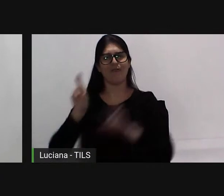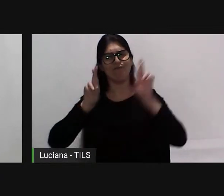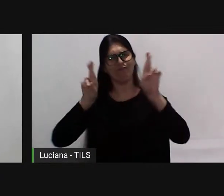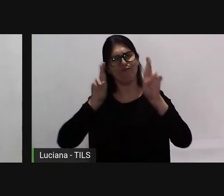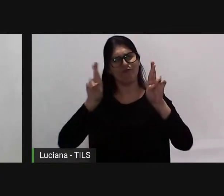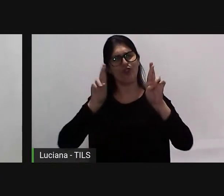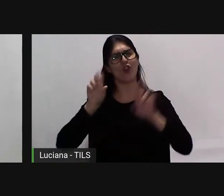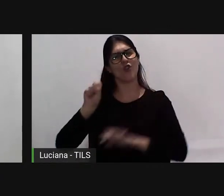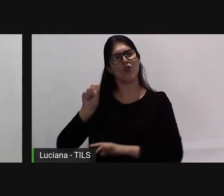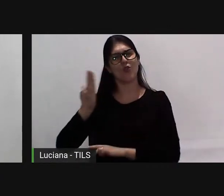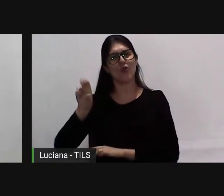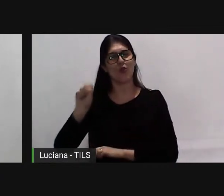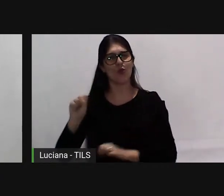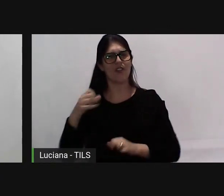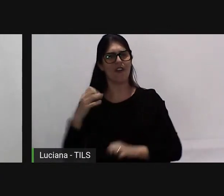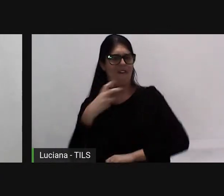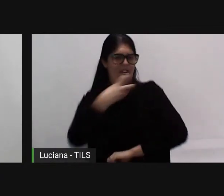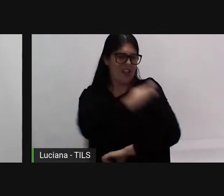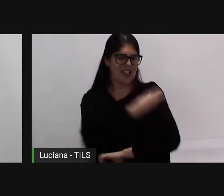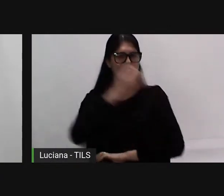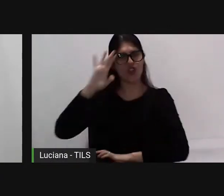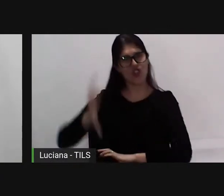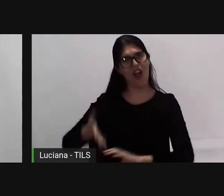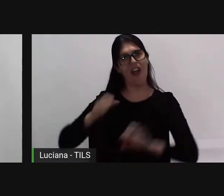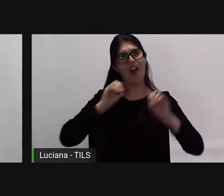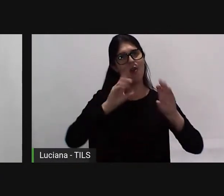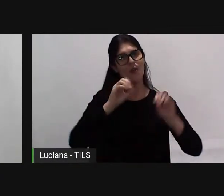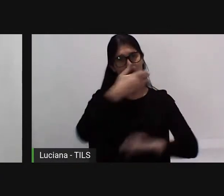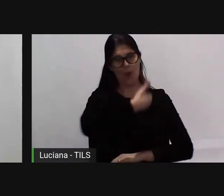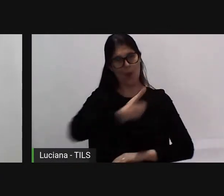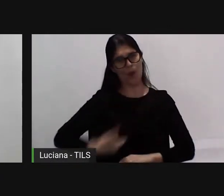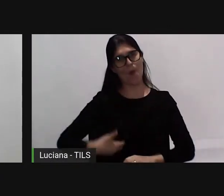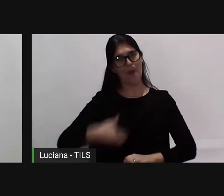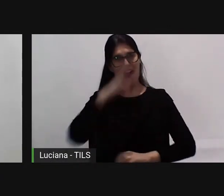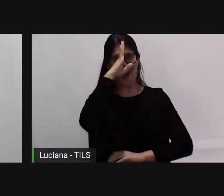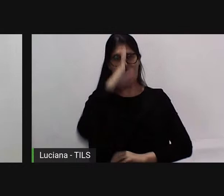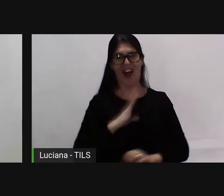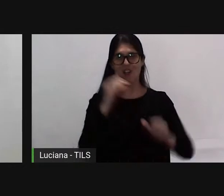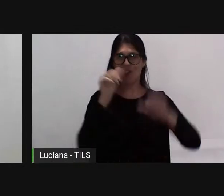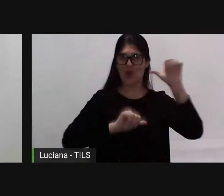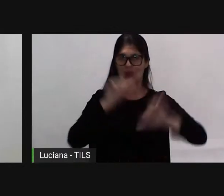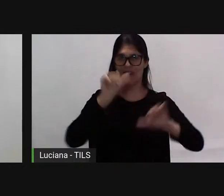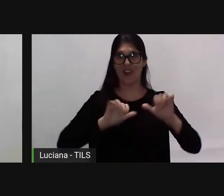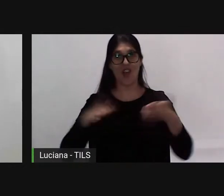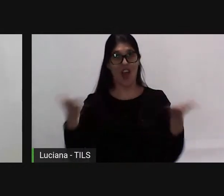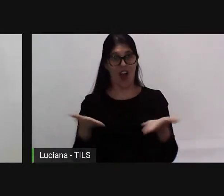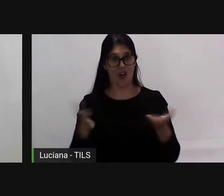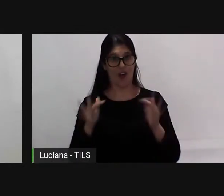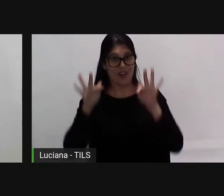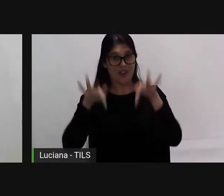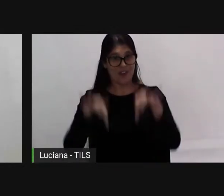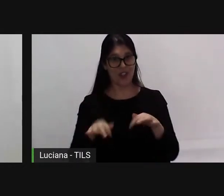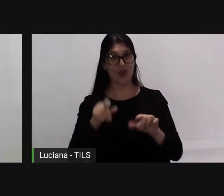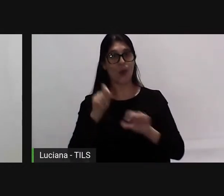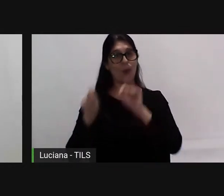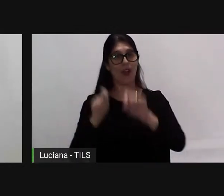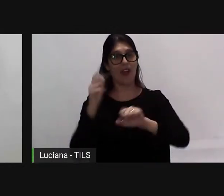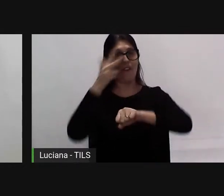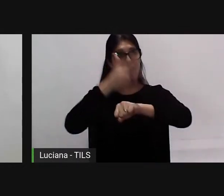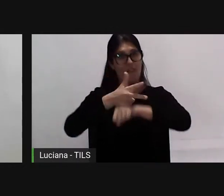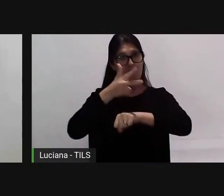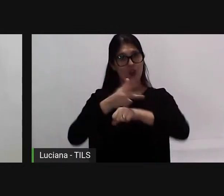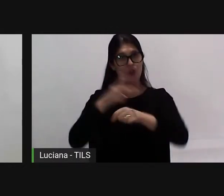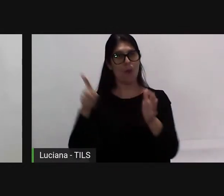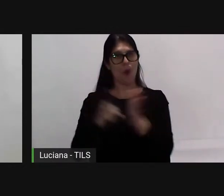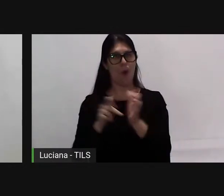e educação pública e gratuita de qualidade. Então, para encerrar, vamos passar aqui um vídeo do Minecraft,